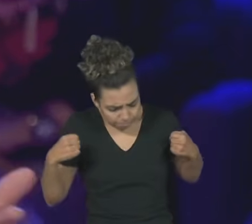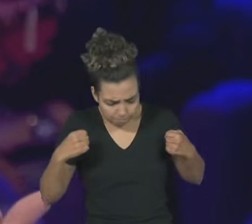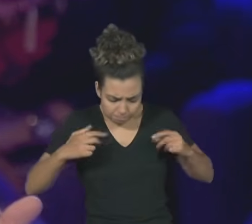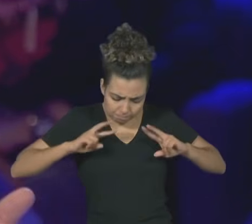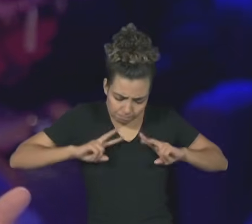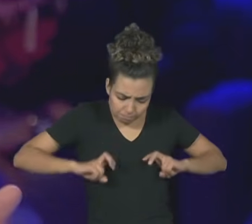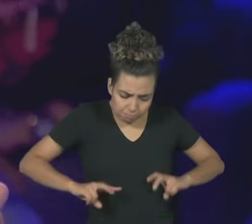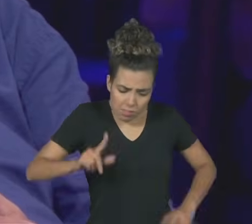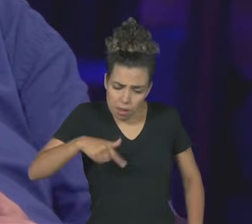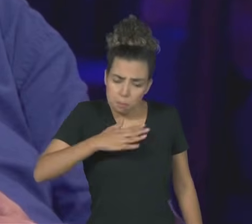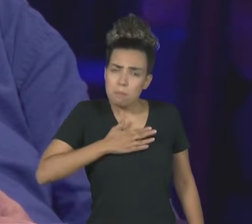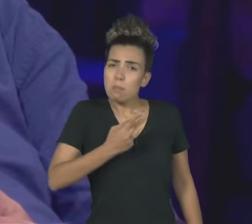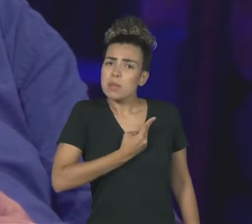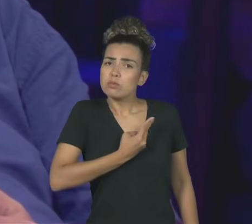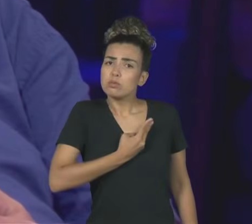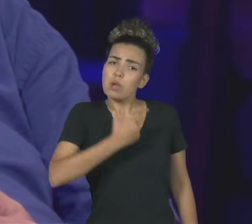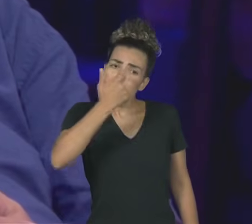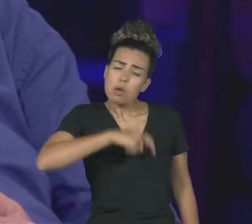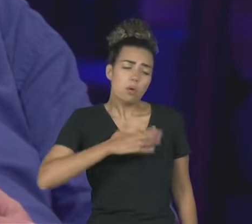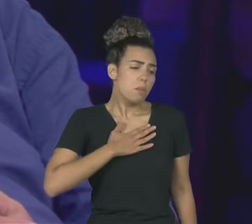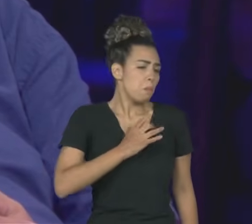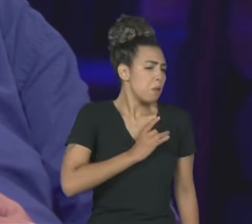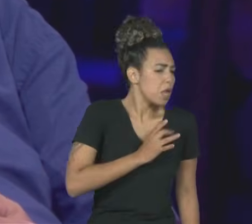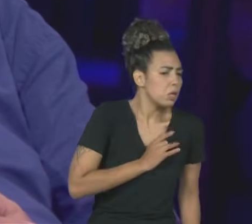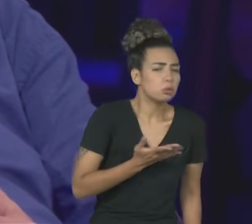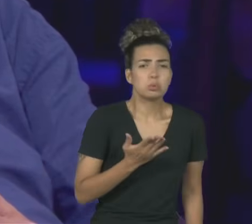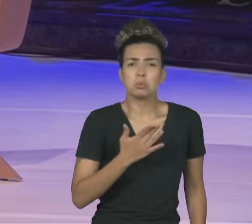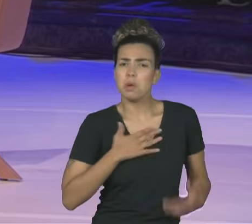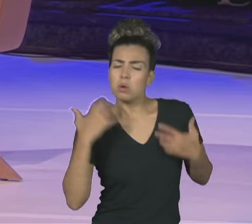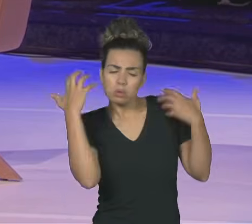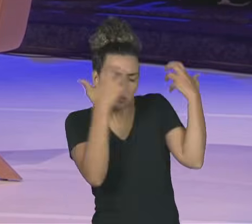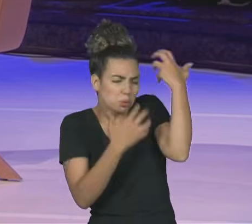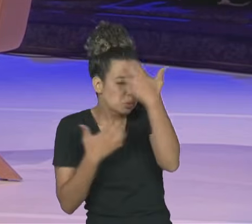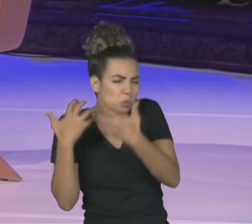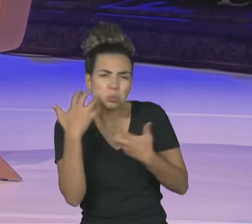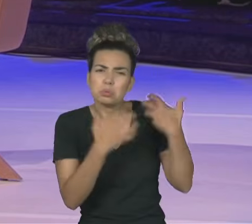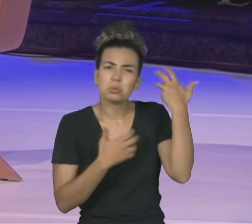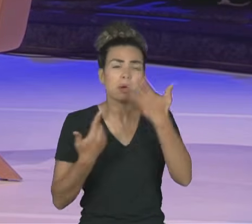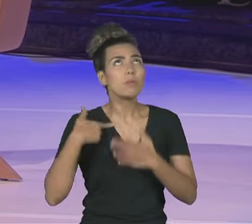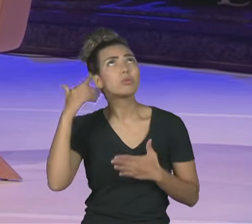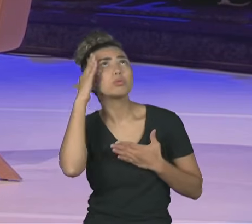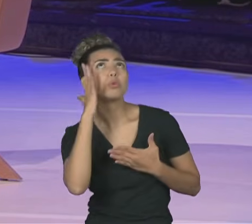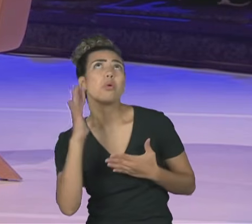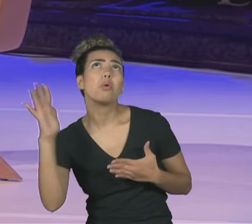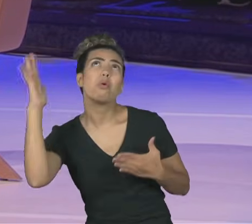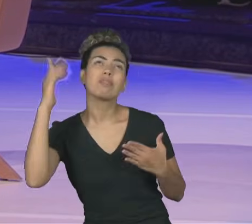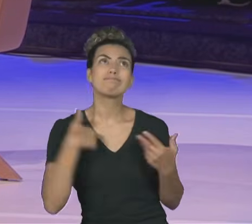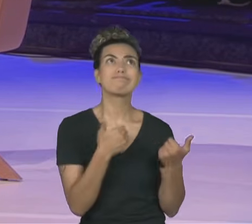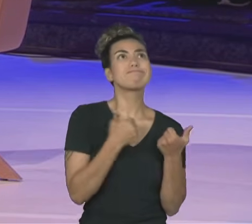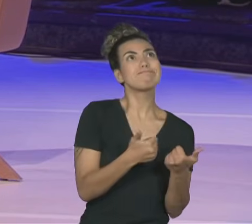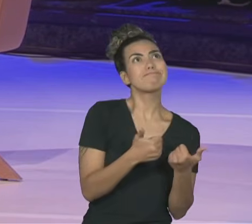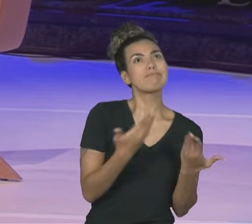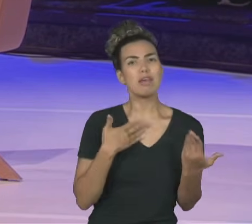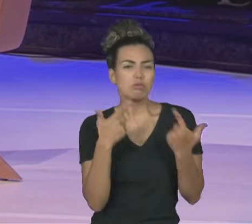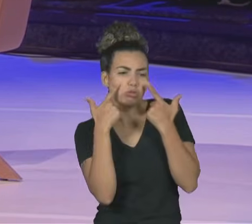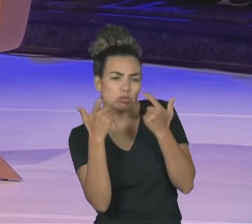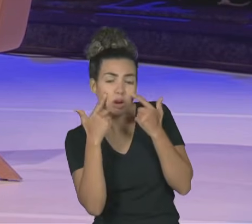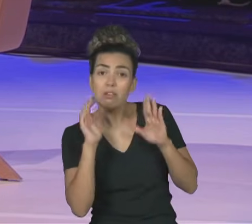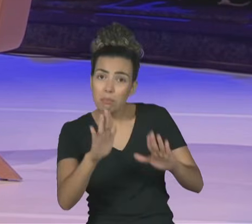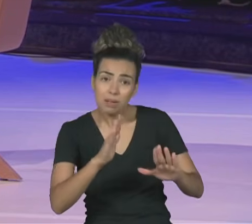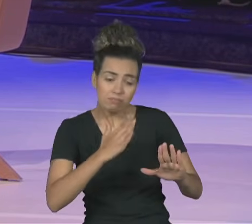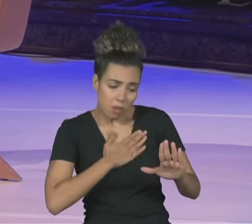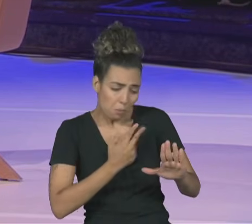ser você, né? Com seus medos, as suas angústias, os seus sonhos, os seus aplausos, as suas lágrimas, mas sendo você mesmo, né?